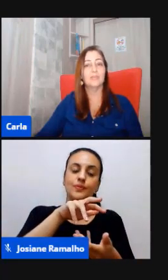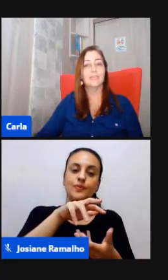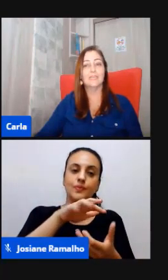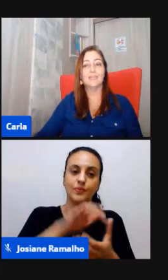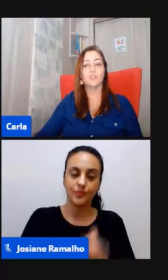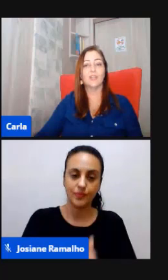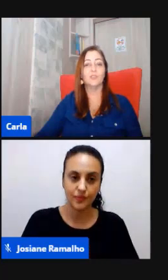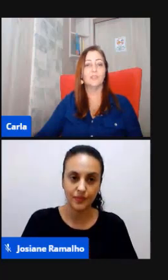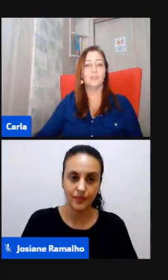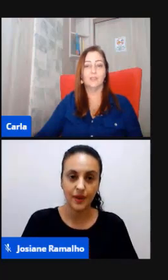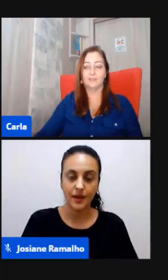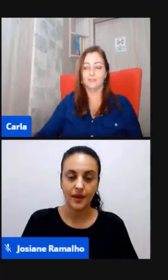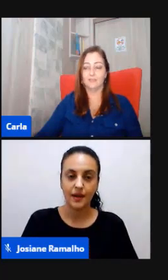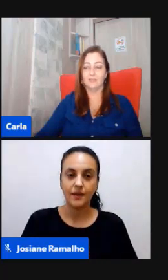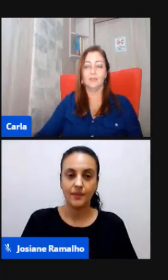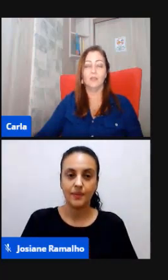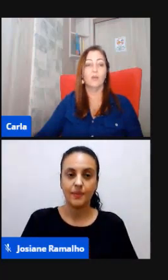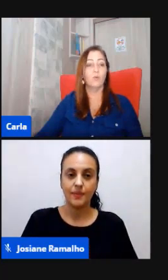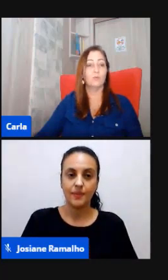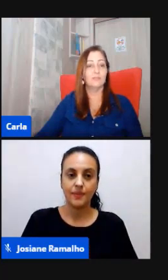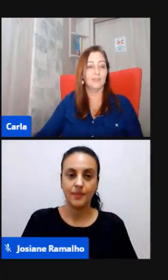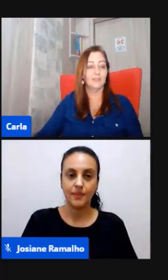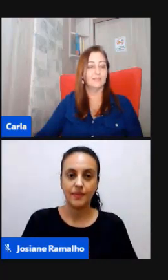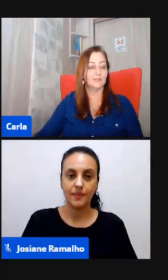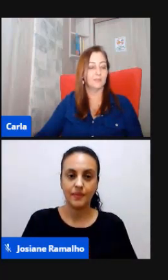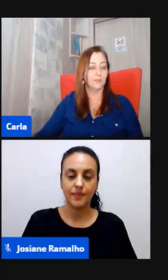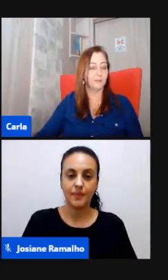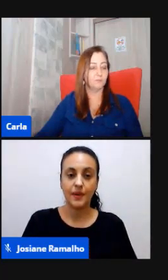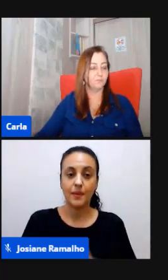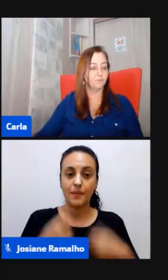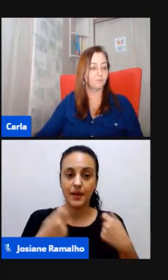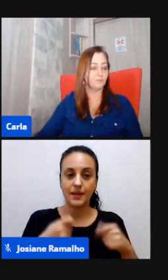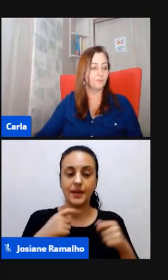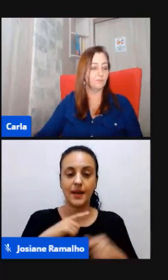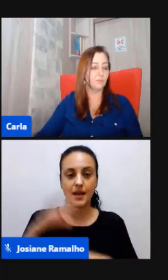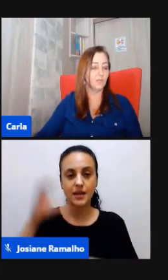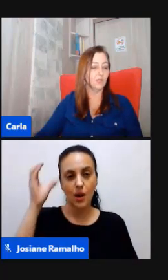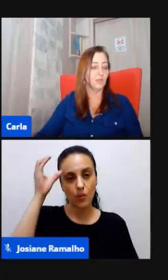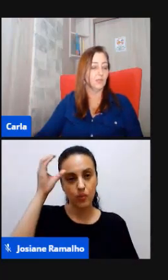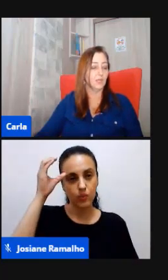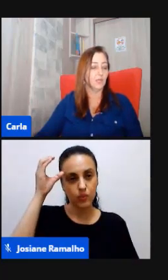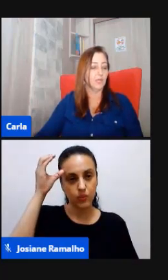momento, e deixar de ter essa consciência, não é?